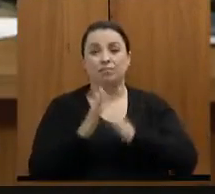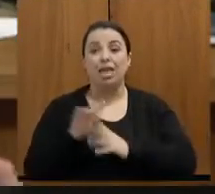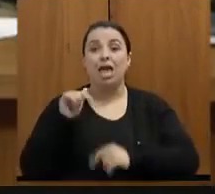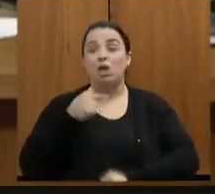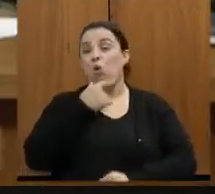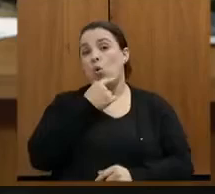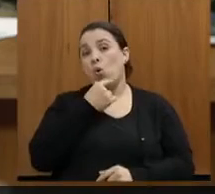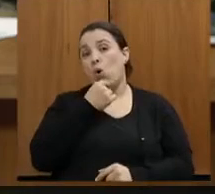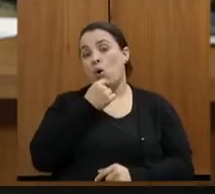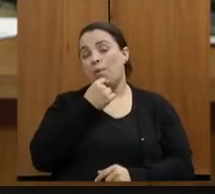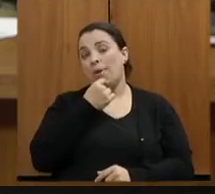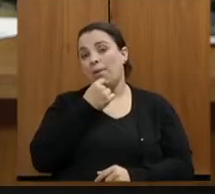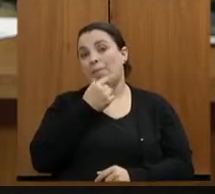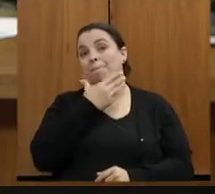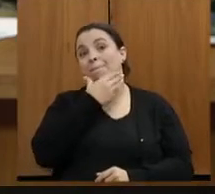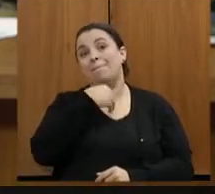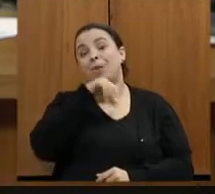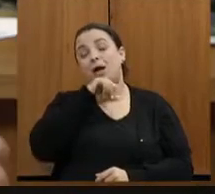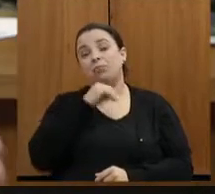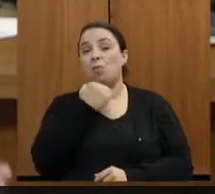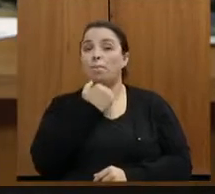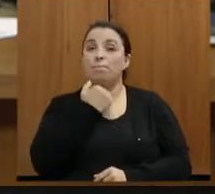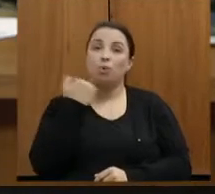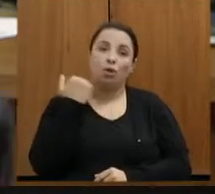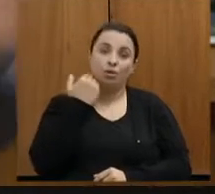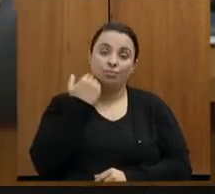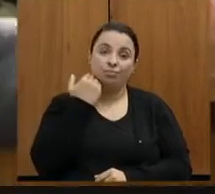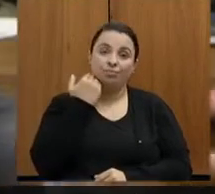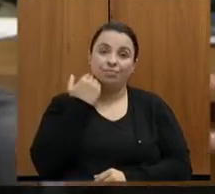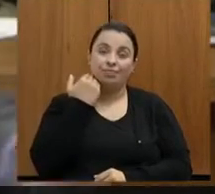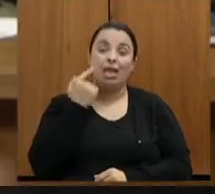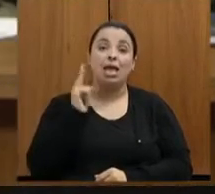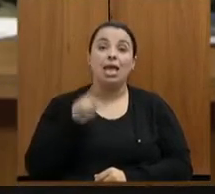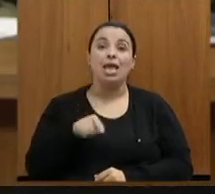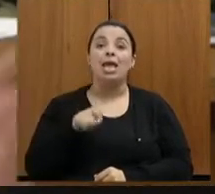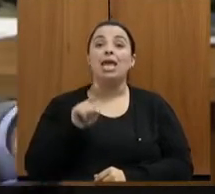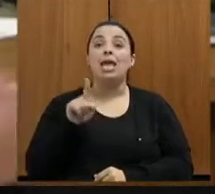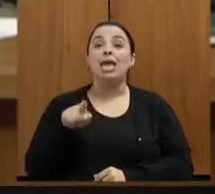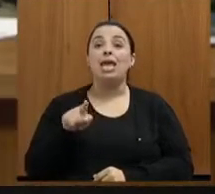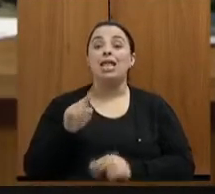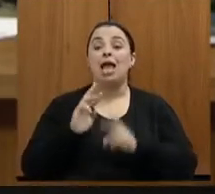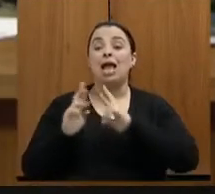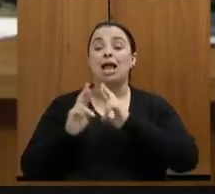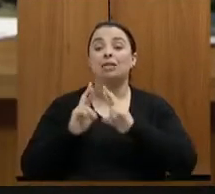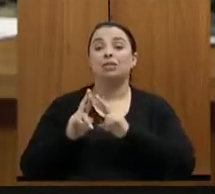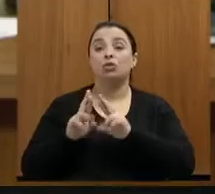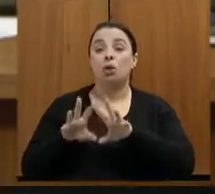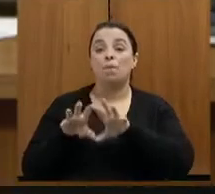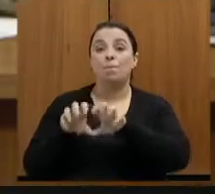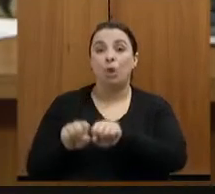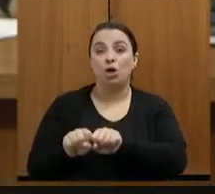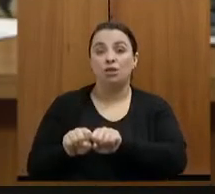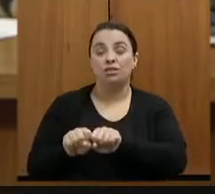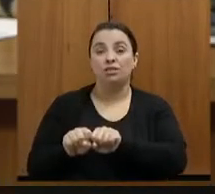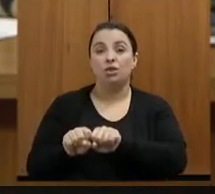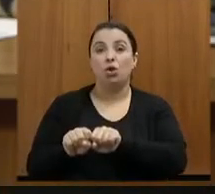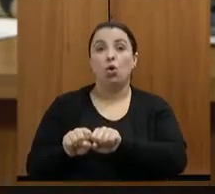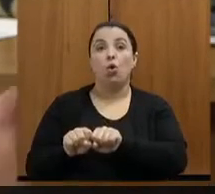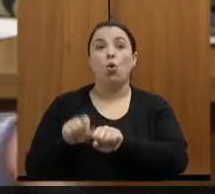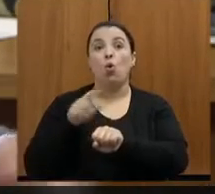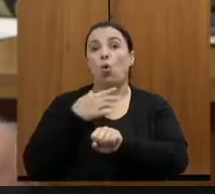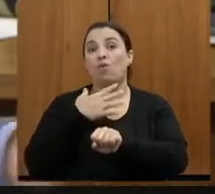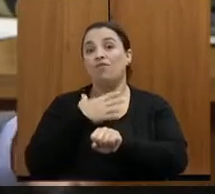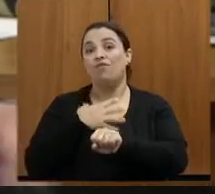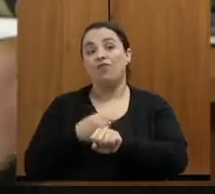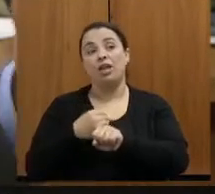Dentro do Instituto da Posse, nenhum dos filhos que não moram com o pai teriam direito à herança da casa, porque,